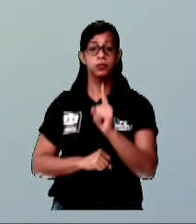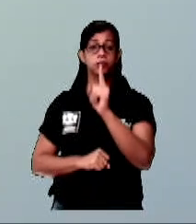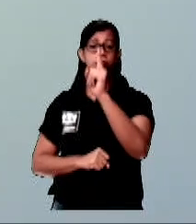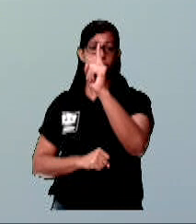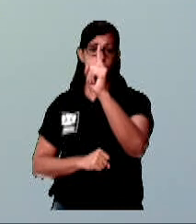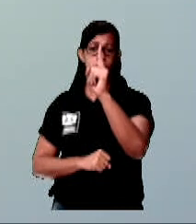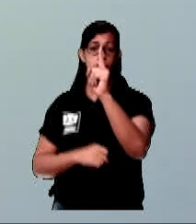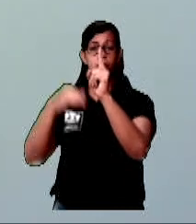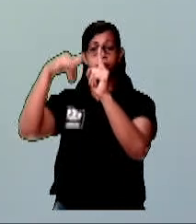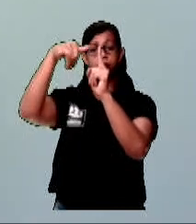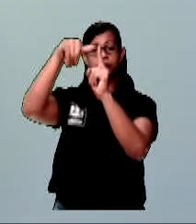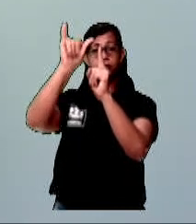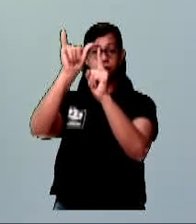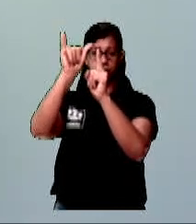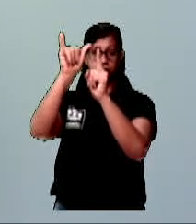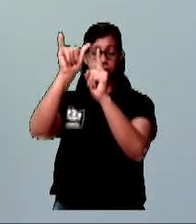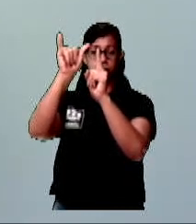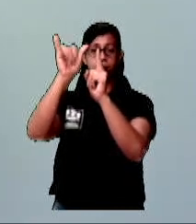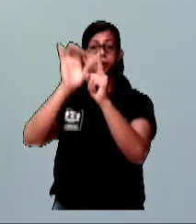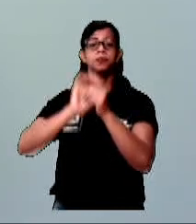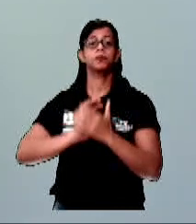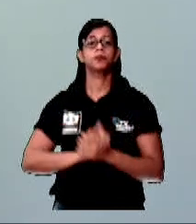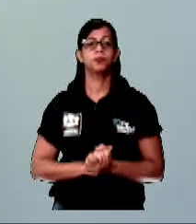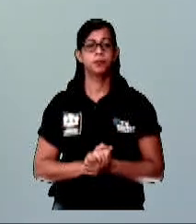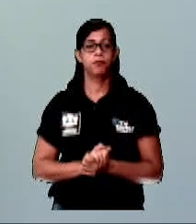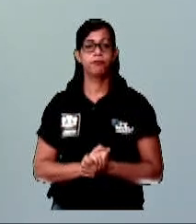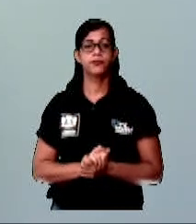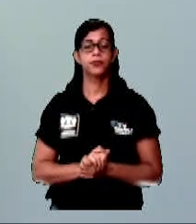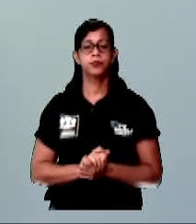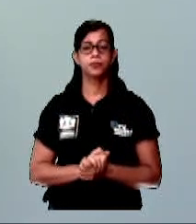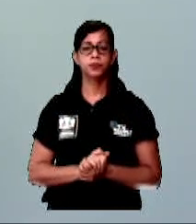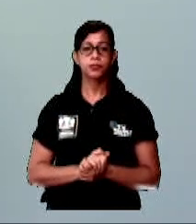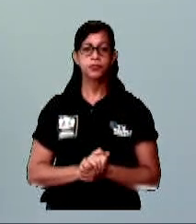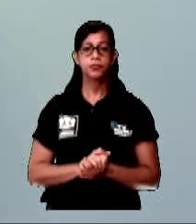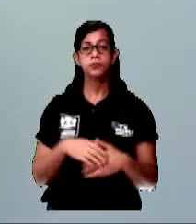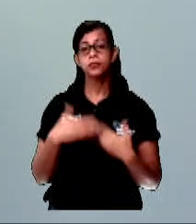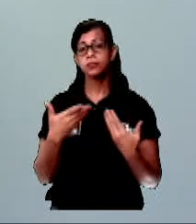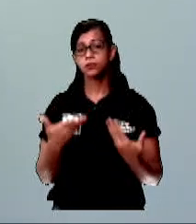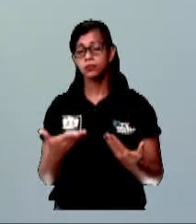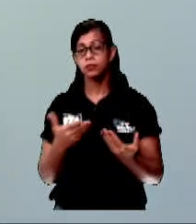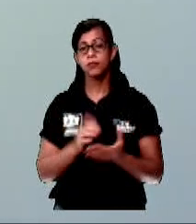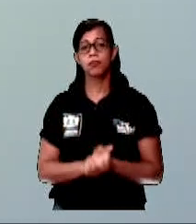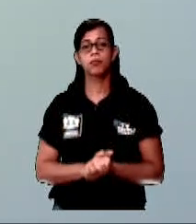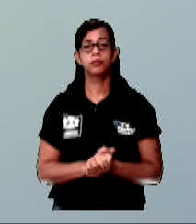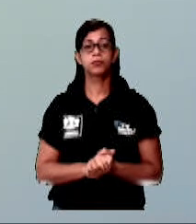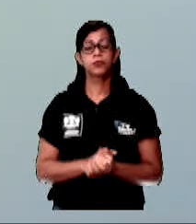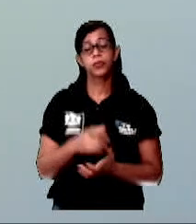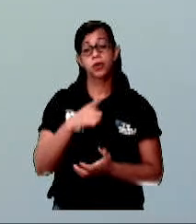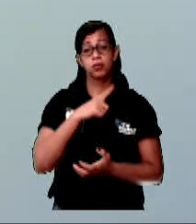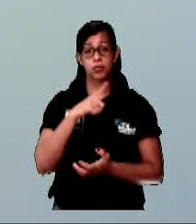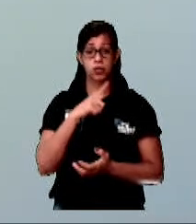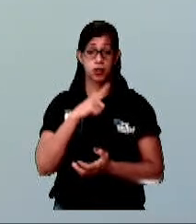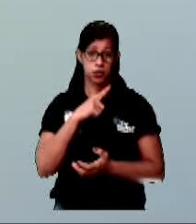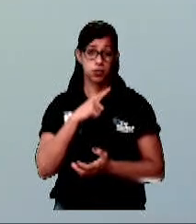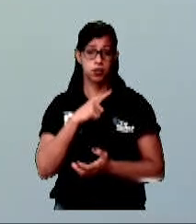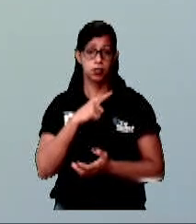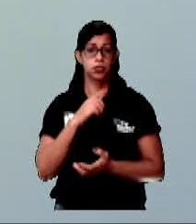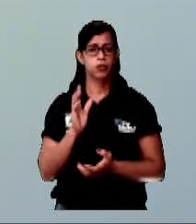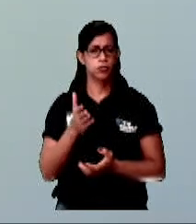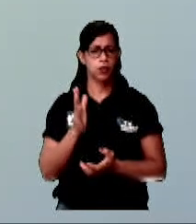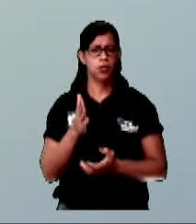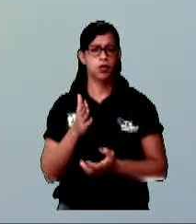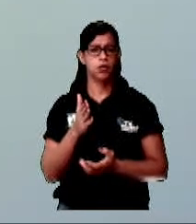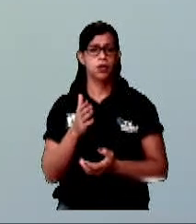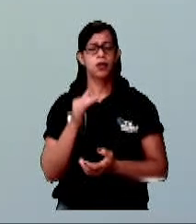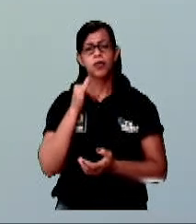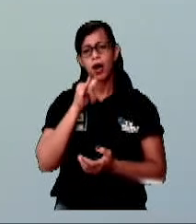Y, né? E vai ser chamada de eixo das ordenadas. Então, vê, se a gente já tinha a ideia anterior de